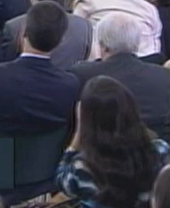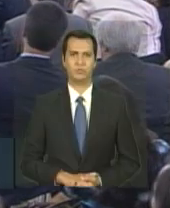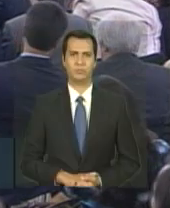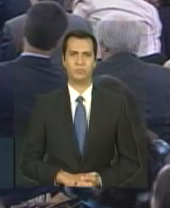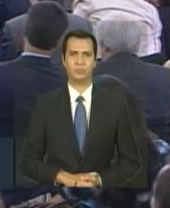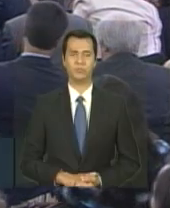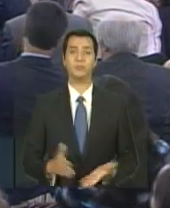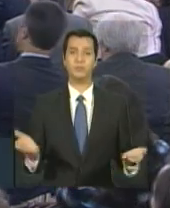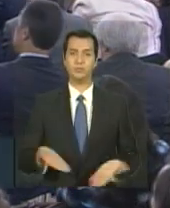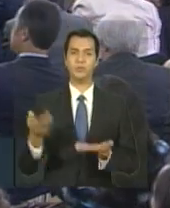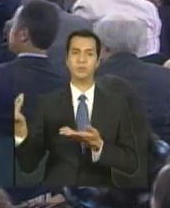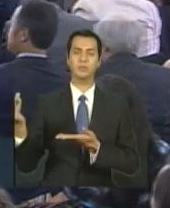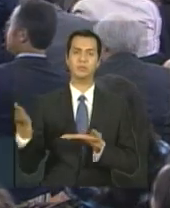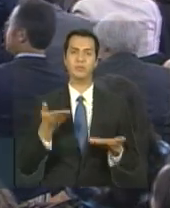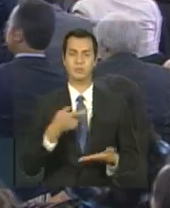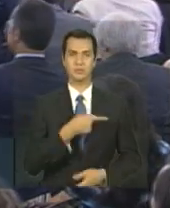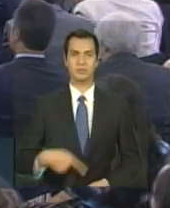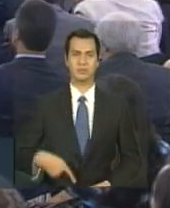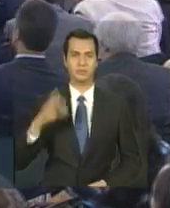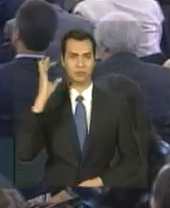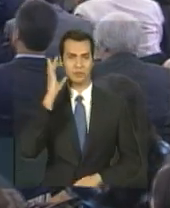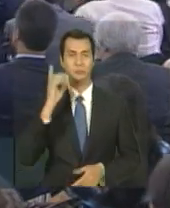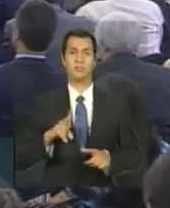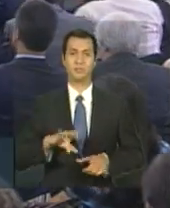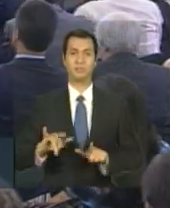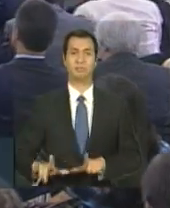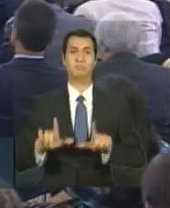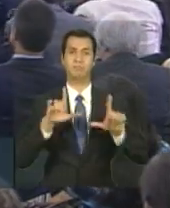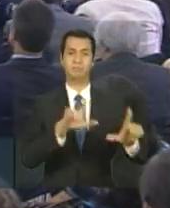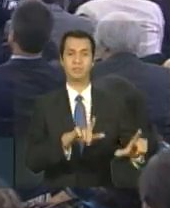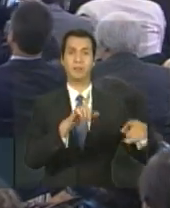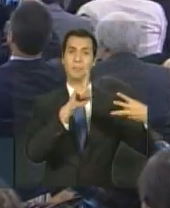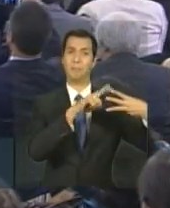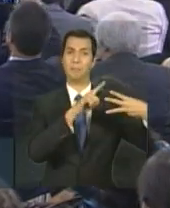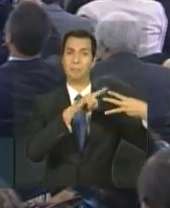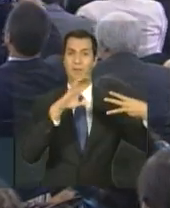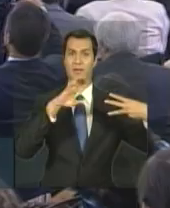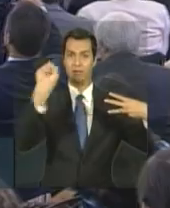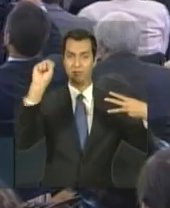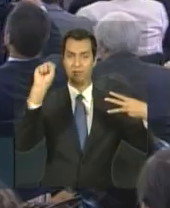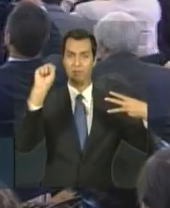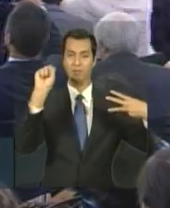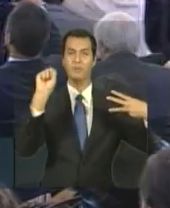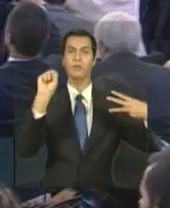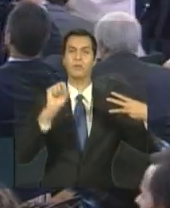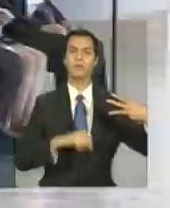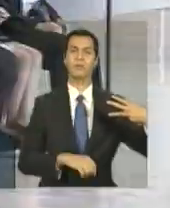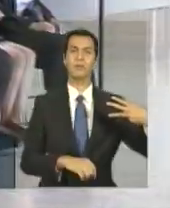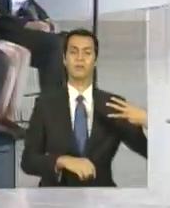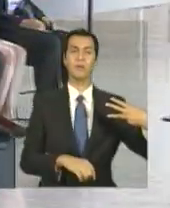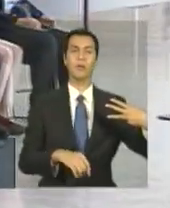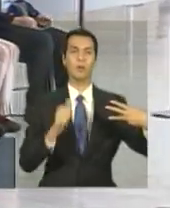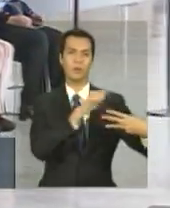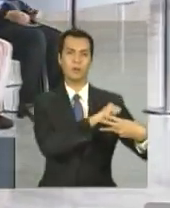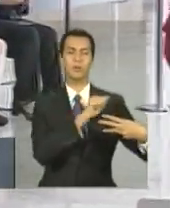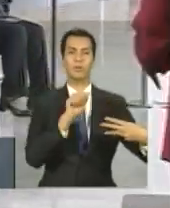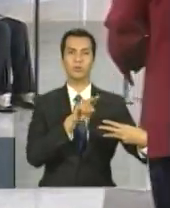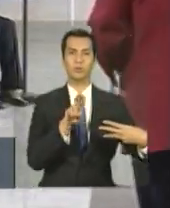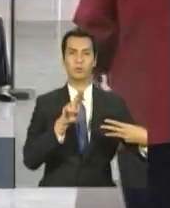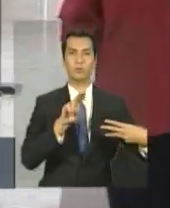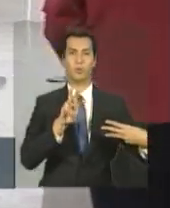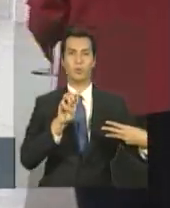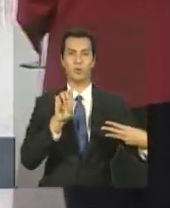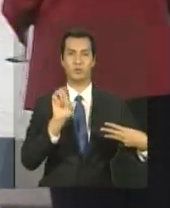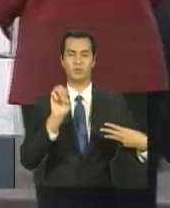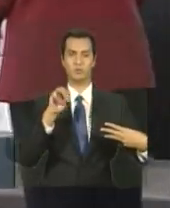A seguir, a Presidenta da República. Procederá a entrega do prêmio à primeira colocada da categoria, Wendy Aparecida